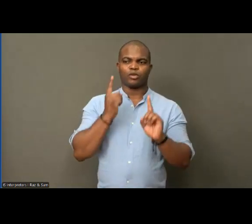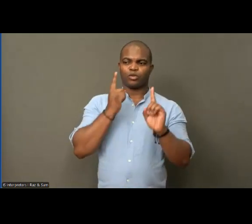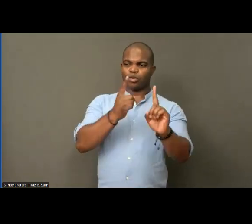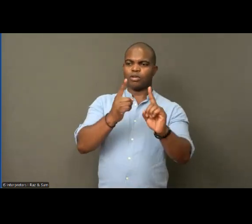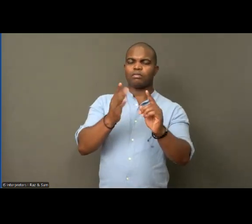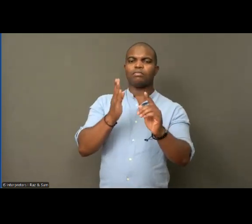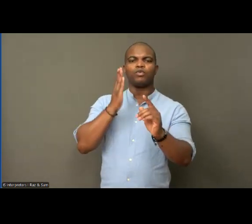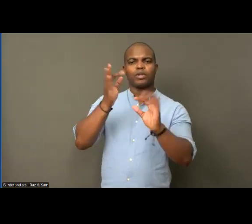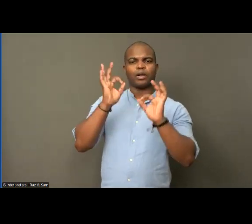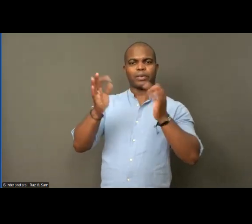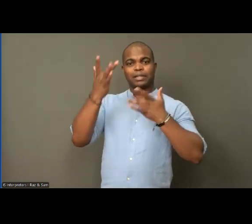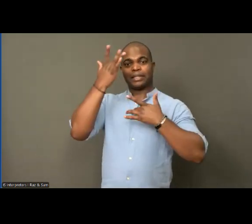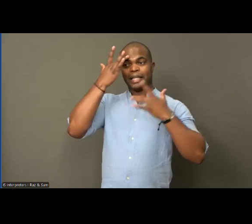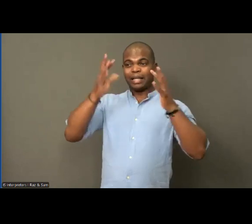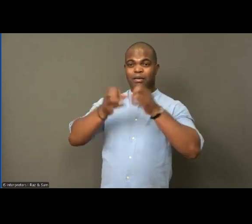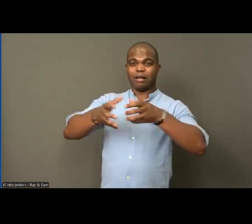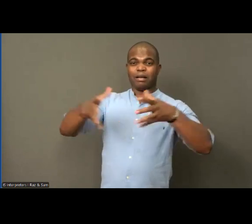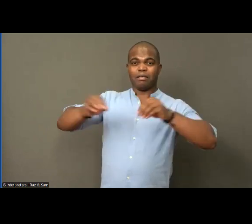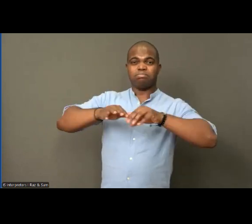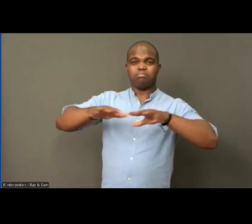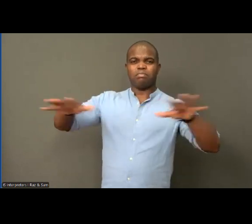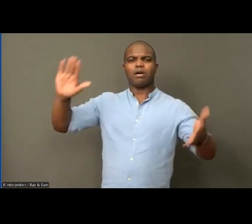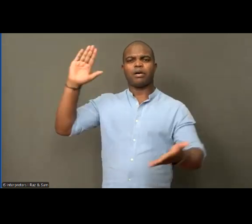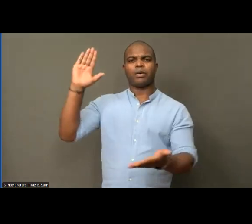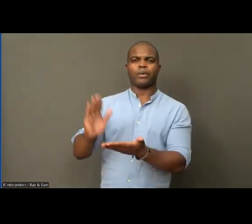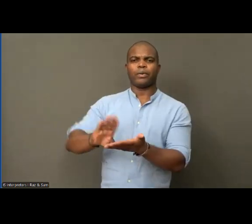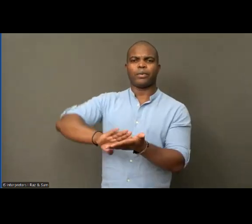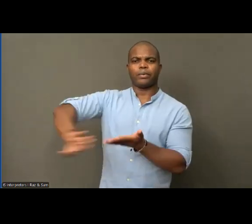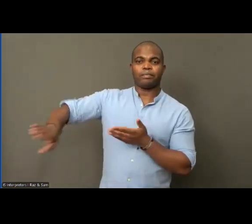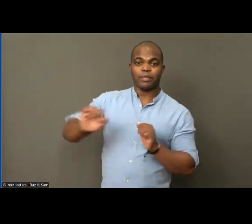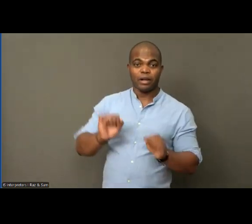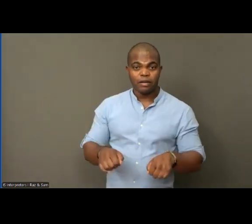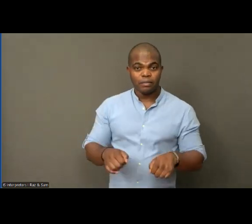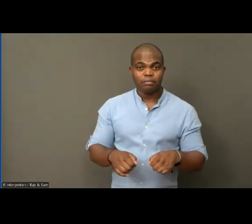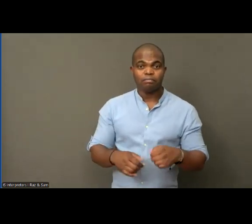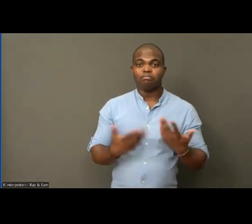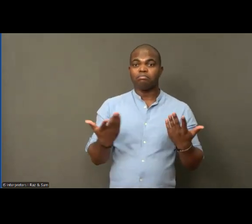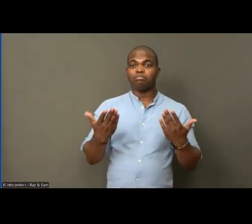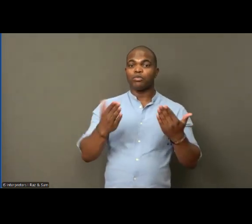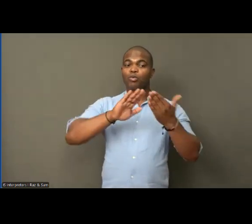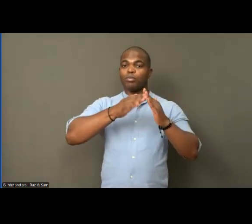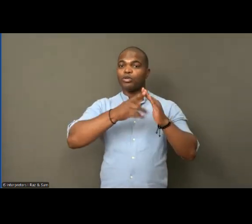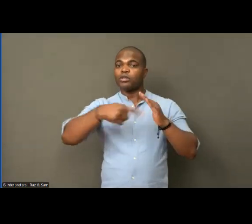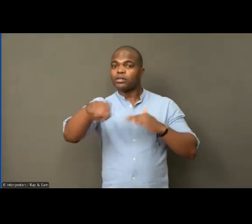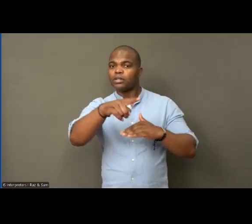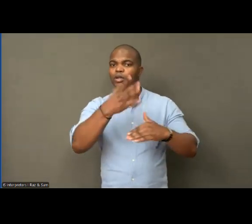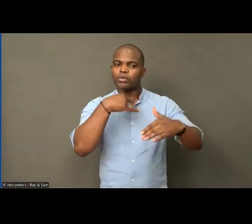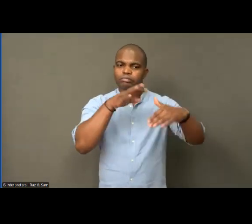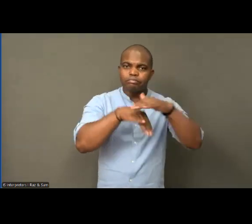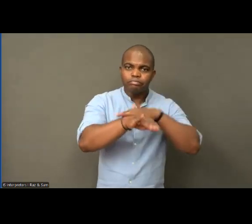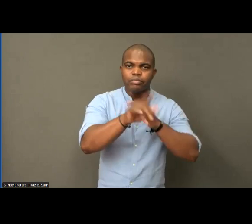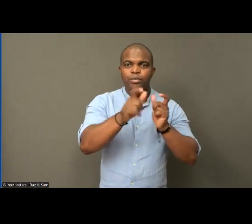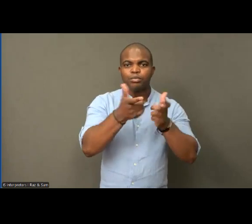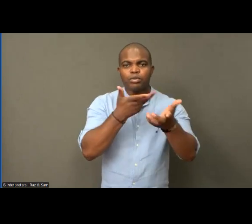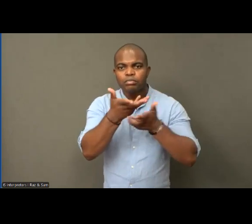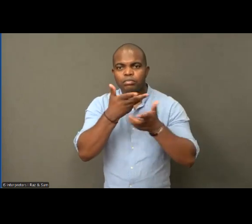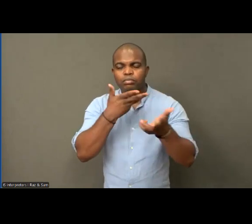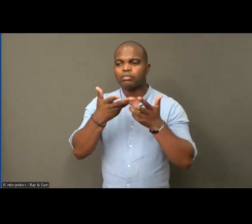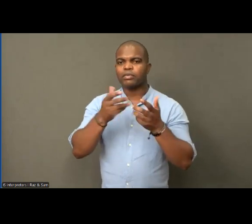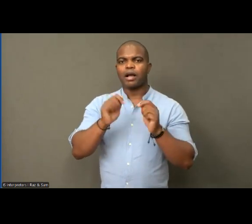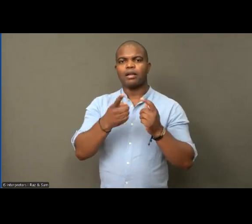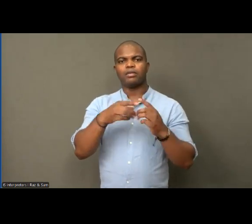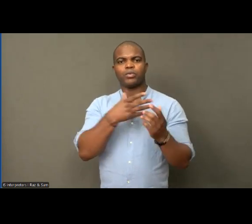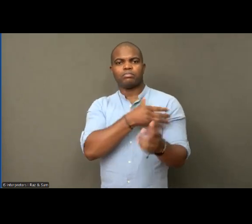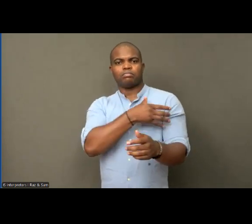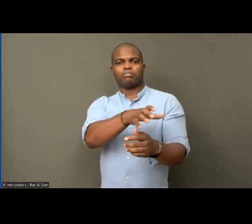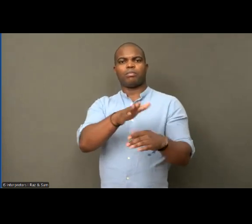to Hoje have temos a honra de distinguished contar com a delegates presença de from ilustres Brazil, representantes do Colombia, Brasil, Guyana, as Colômbia e well as Guiana, the bem Pan-American como Health da Organization Organização and the Task